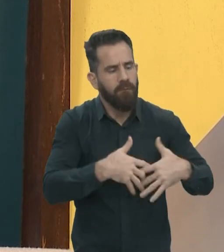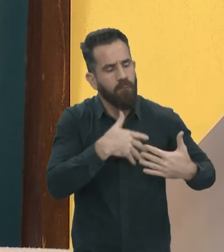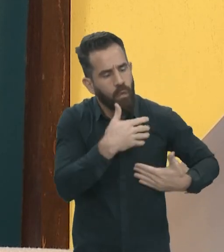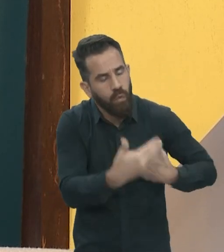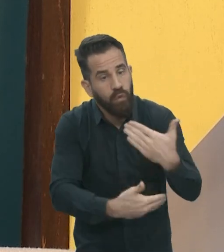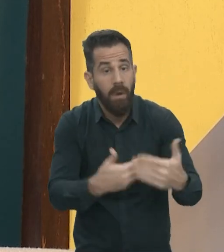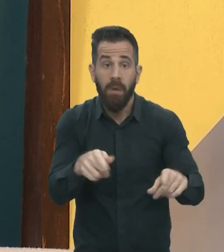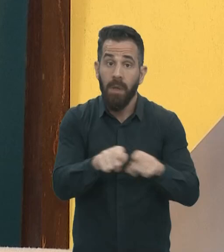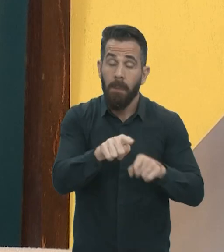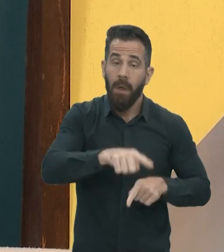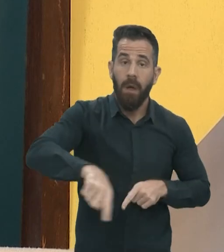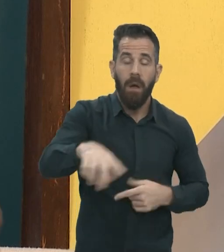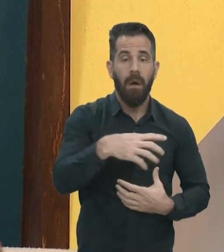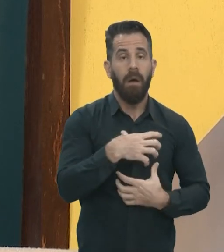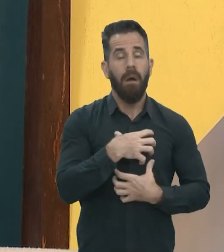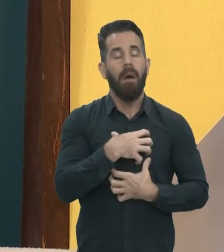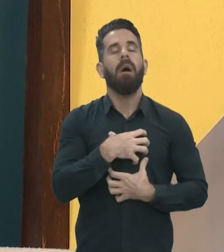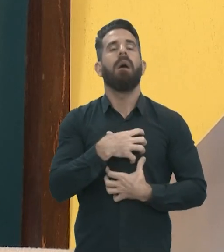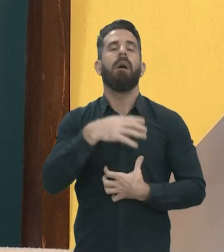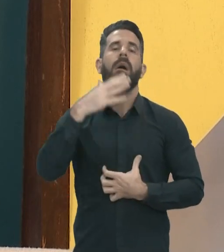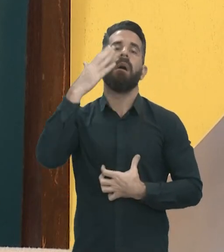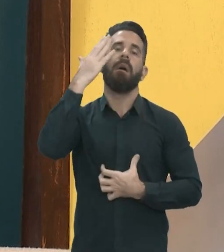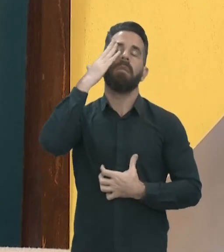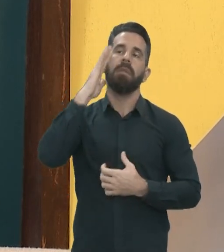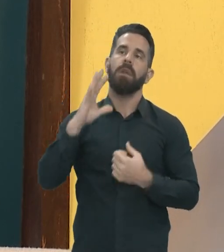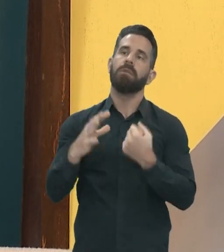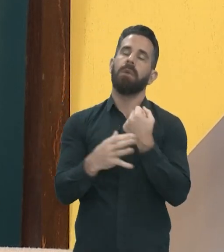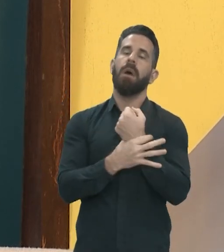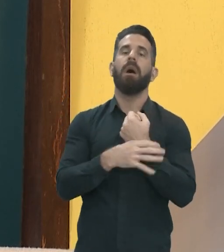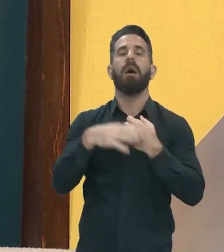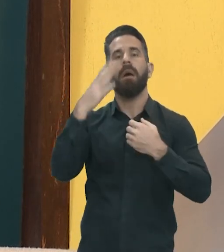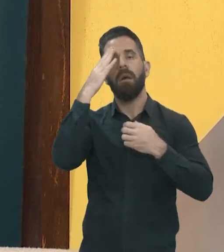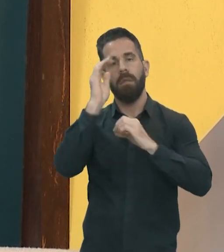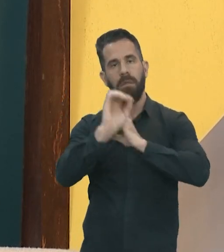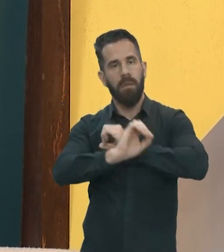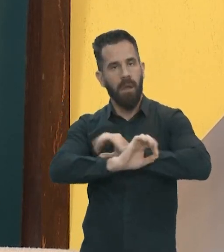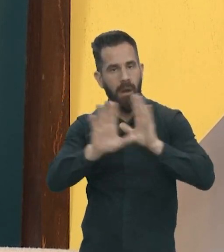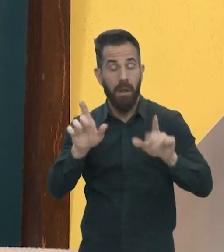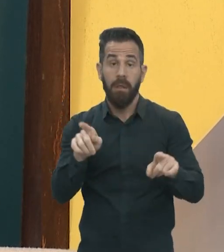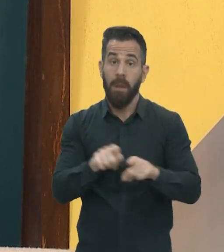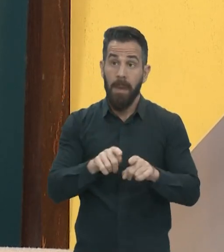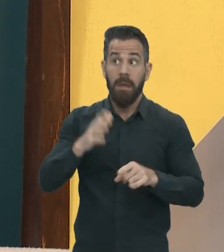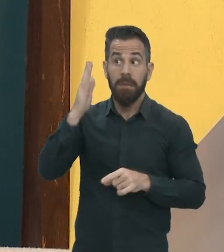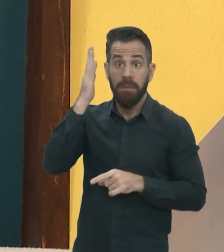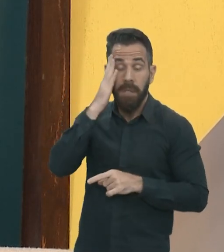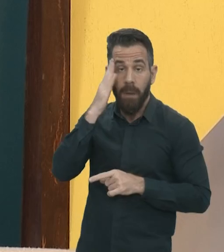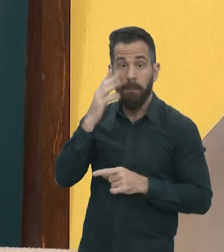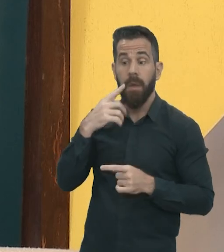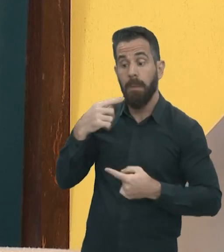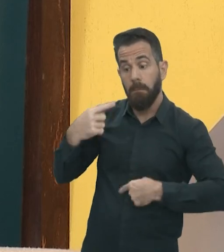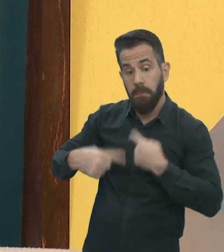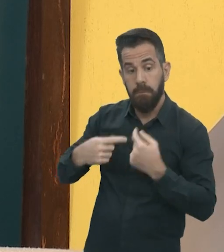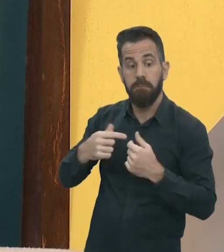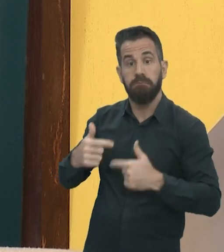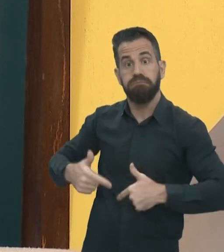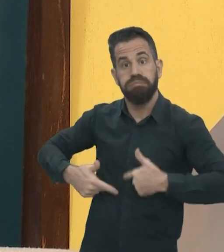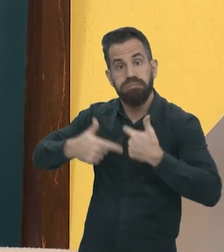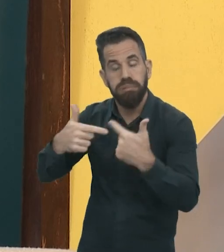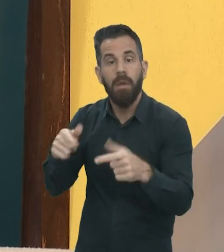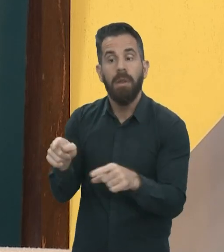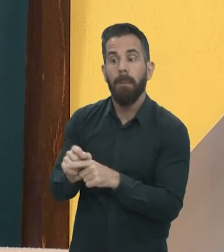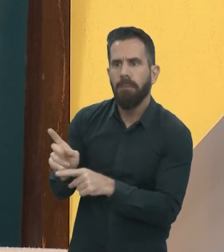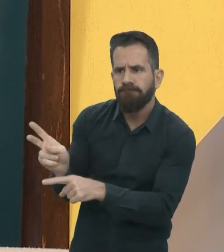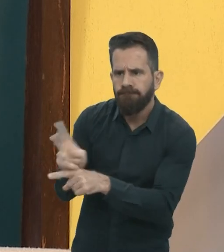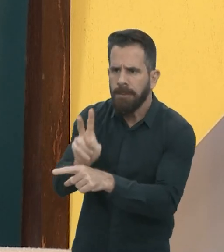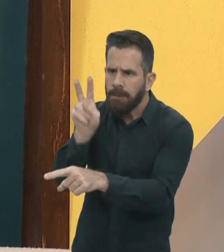pertencente a esse mecanismo de execução da política, de monitoramento da política, mas também